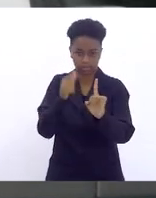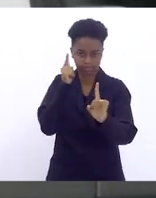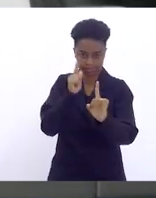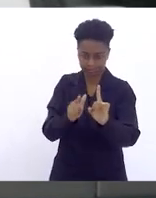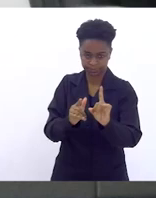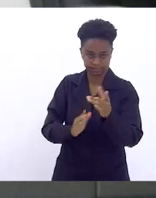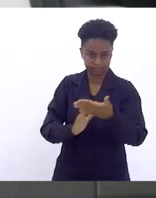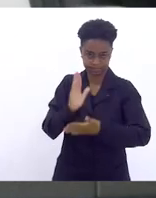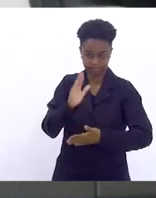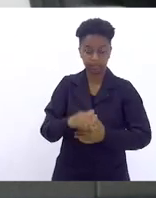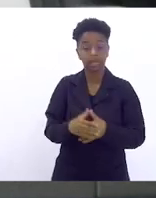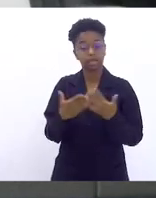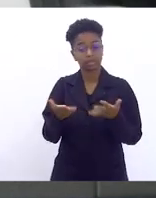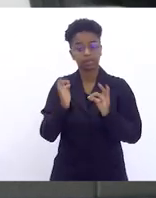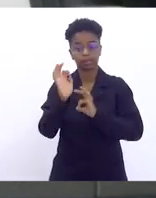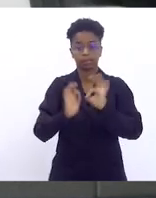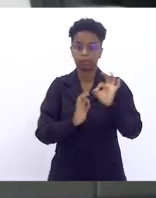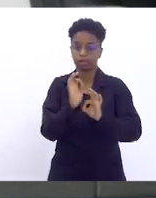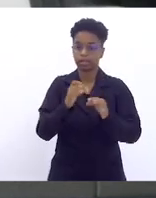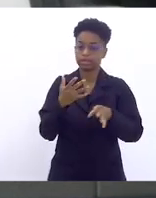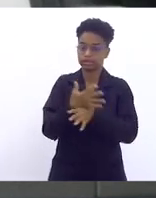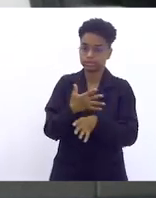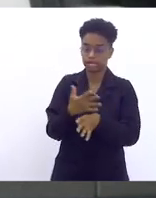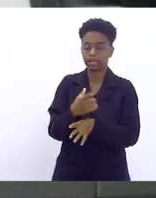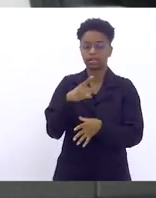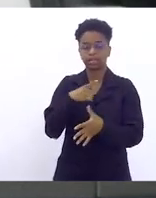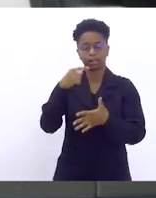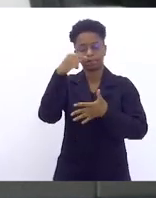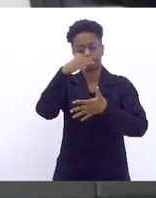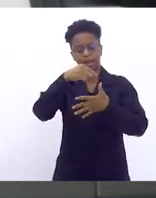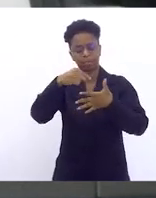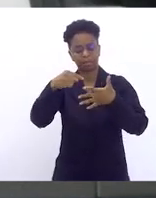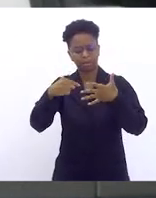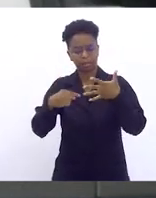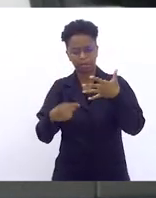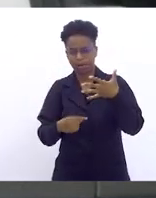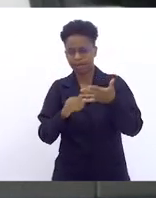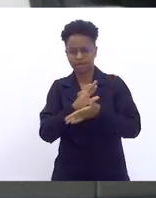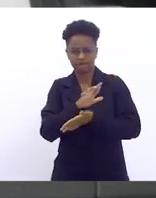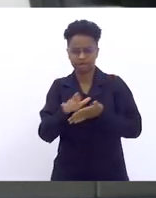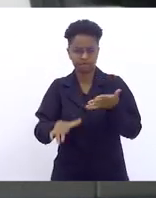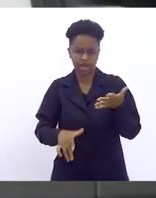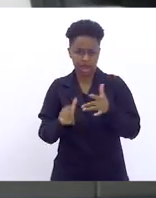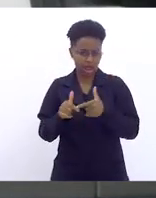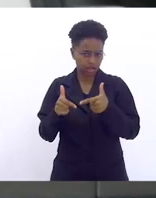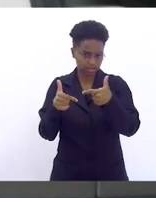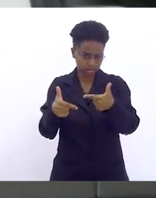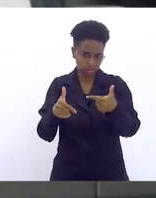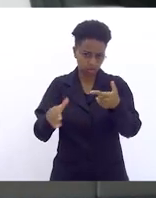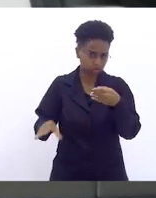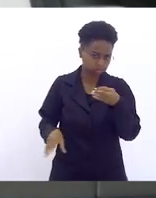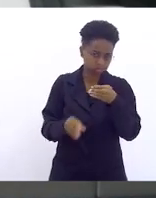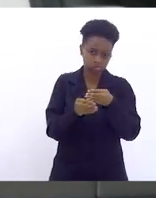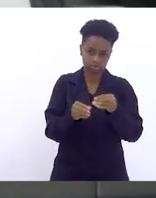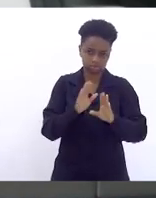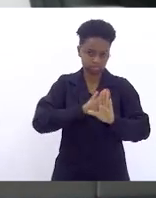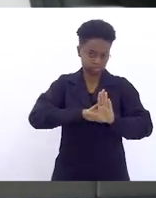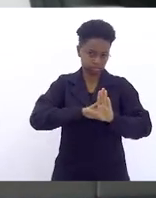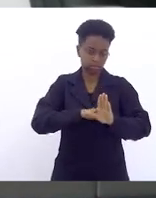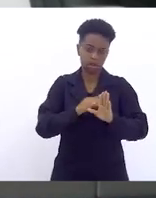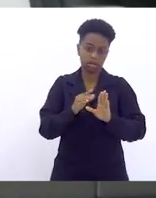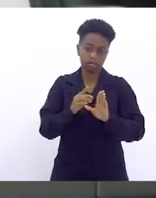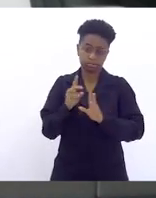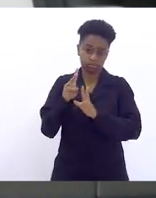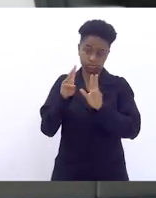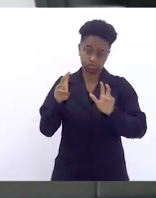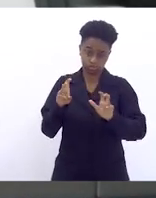Urbano ele traz consigo uma série de ações né com uma questão que nós